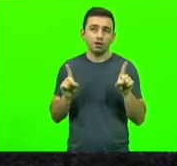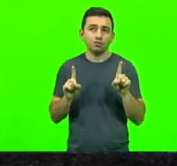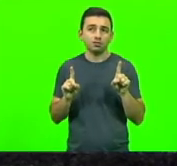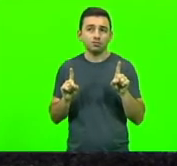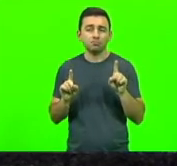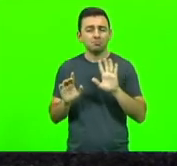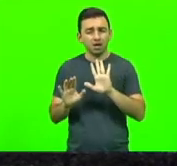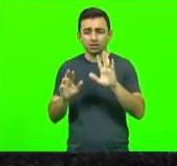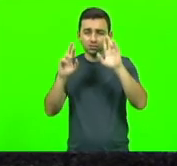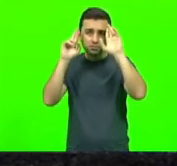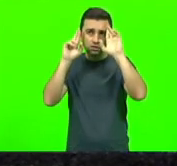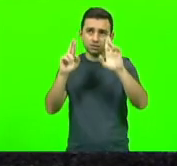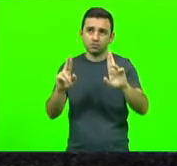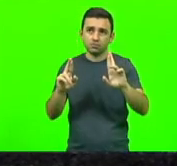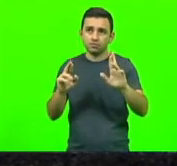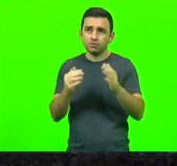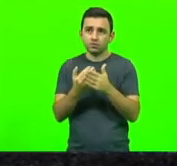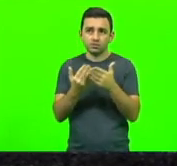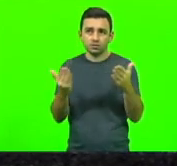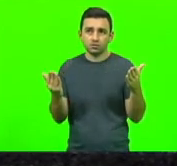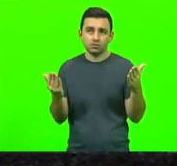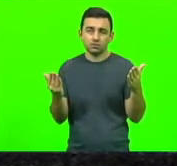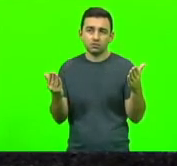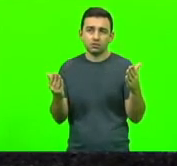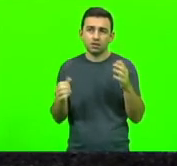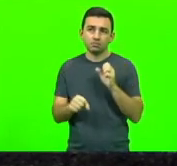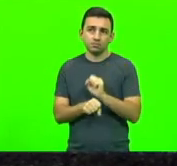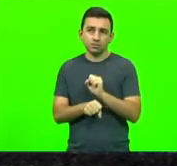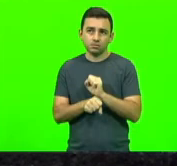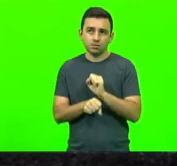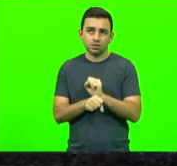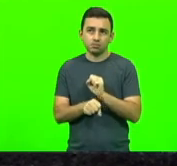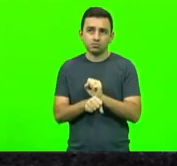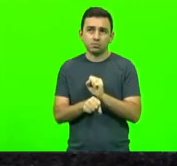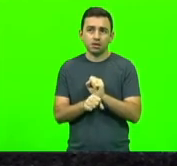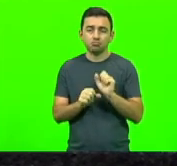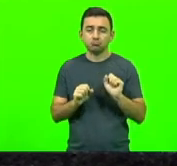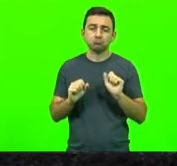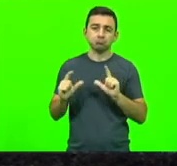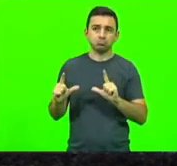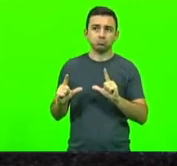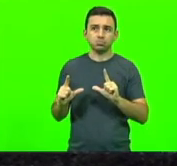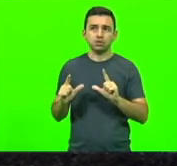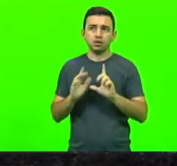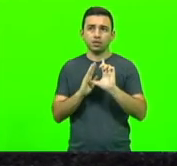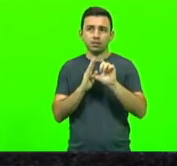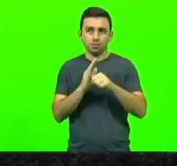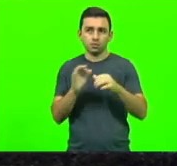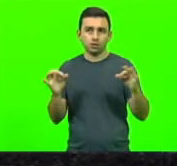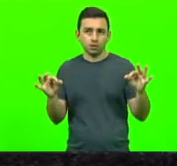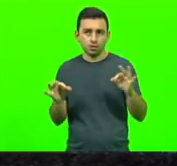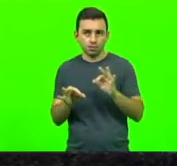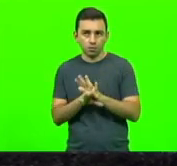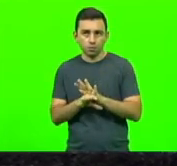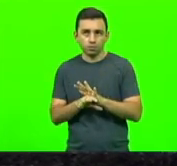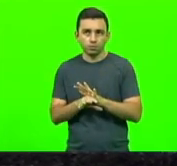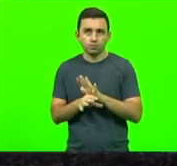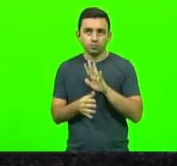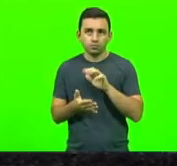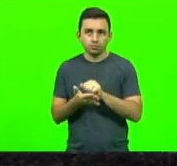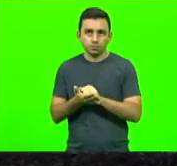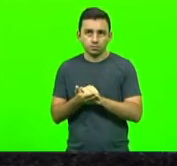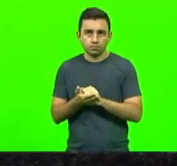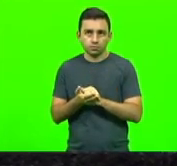Mas respeito todas as inscrições e aguardamos a abertura do painel depois que encerrou todas as inscrições de quem queira